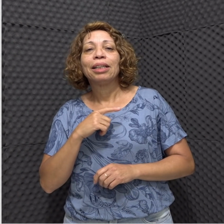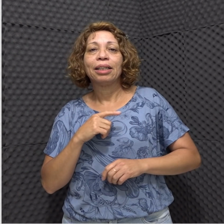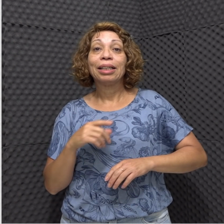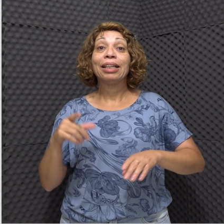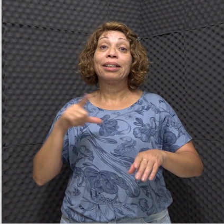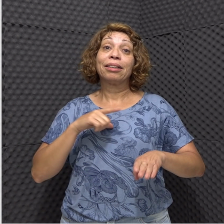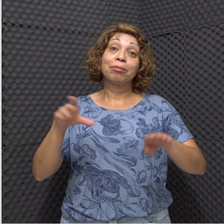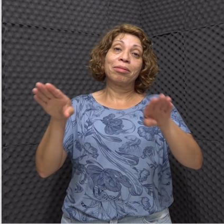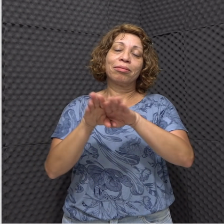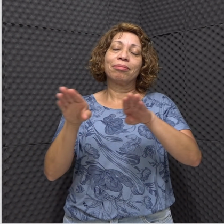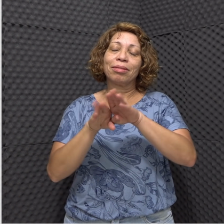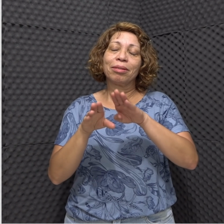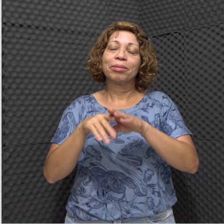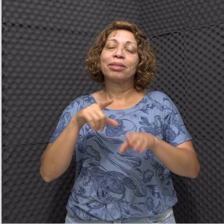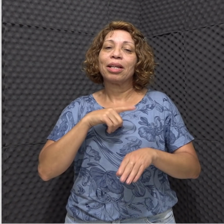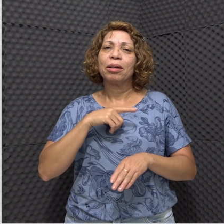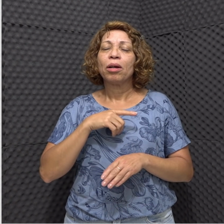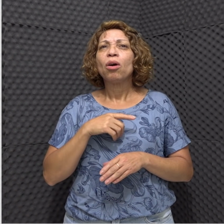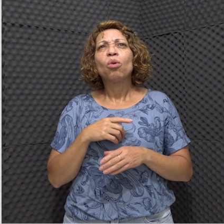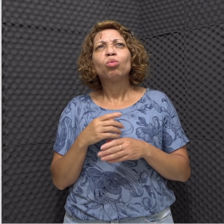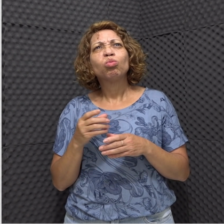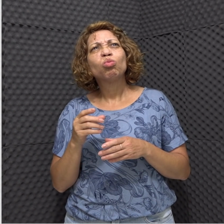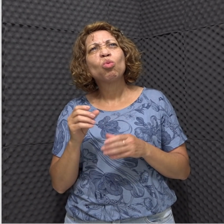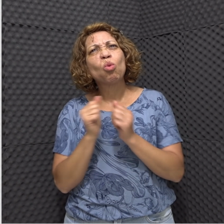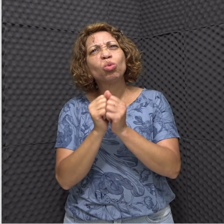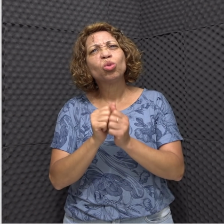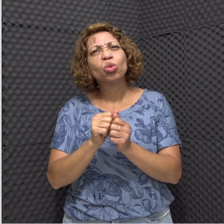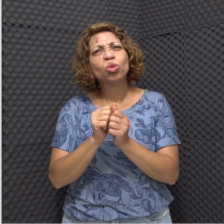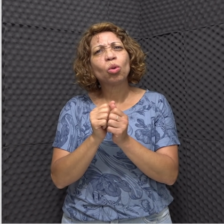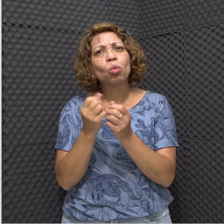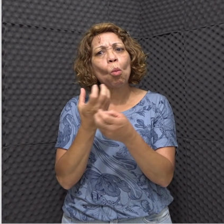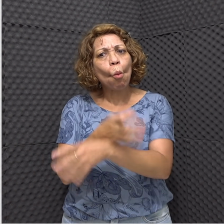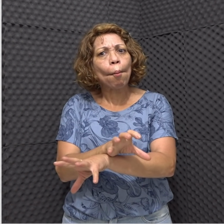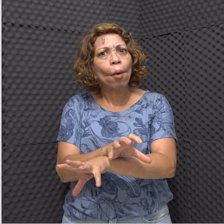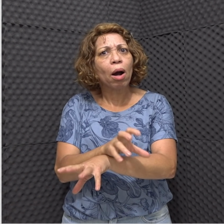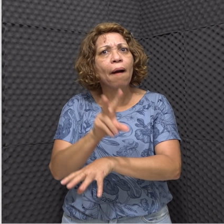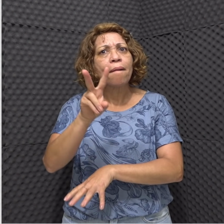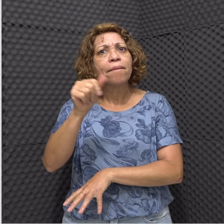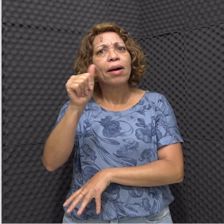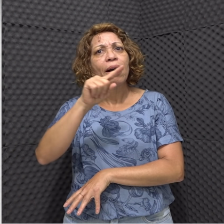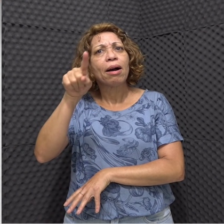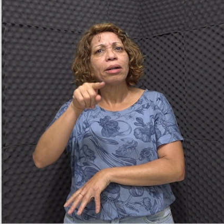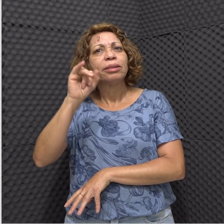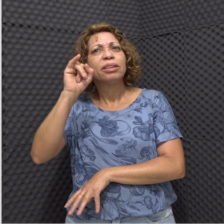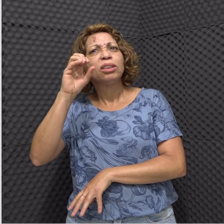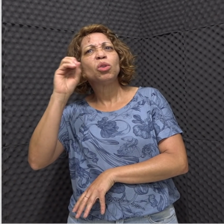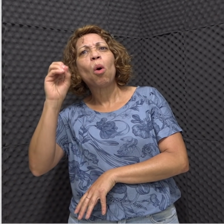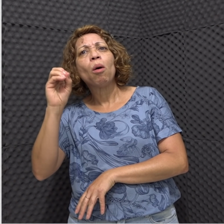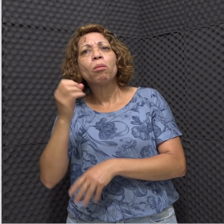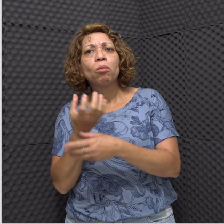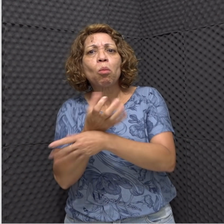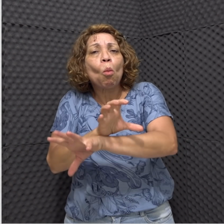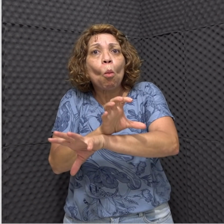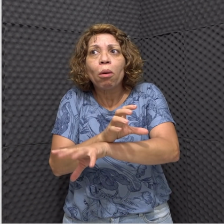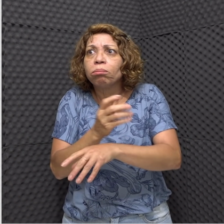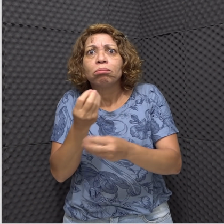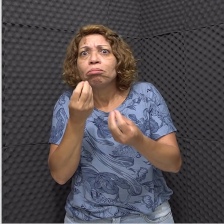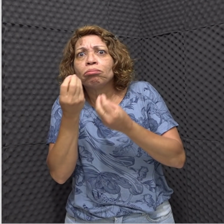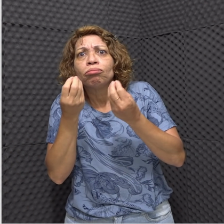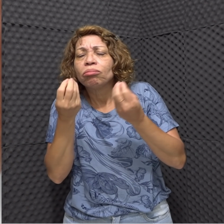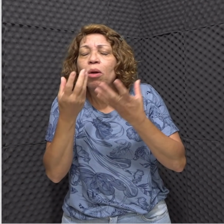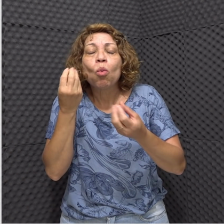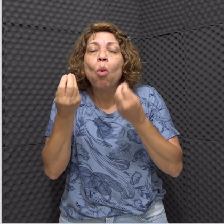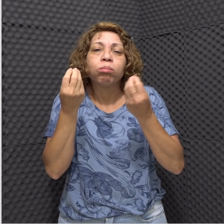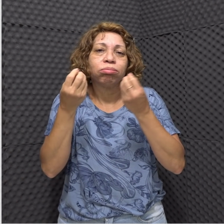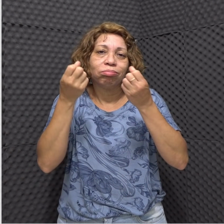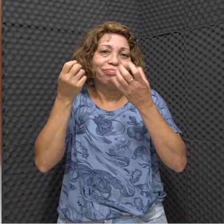1. E também temos agora o conjunto vazio, que é aquele conjunto que não apresenta nenhum elemento, como por exemplo, o conjunto